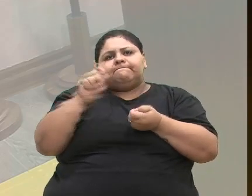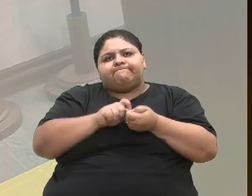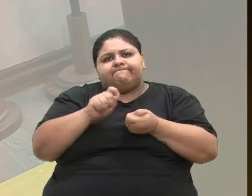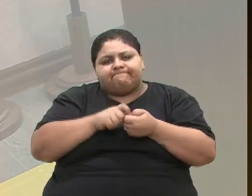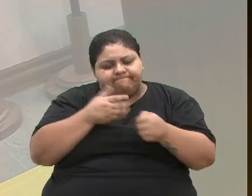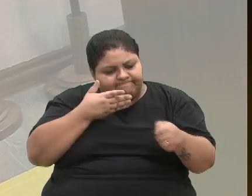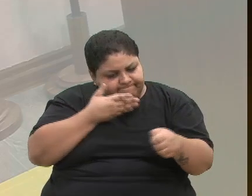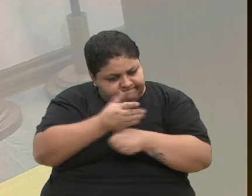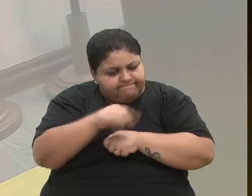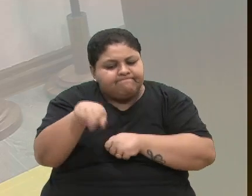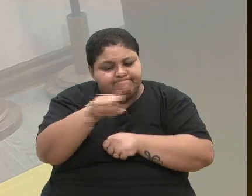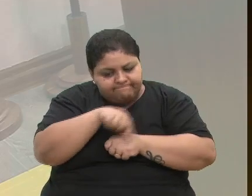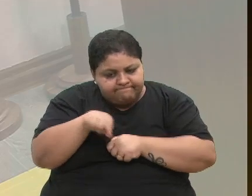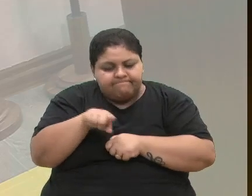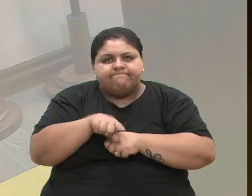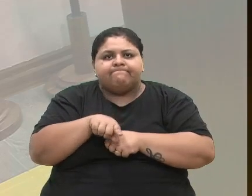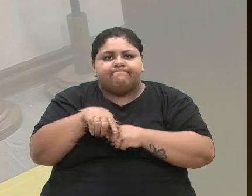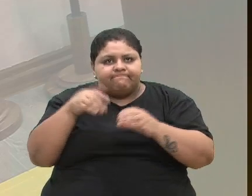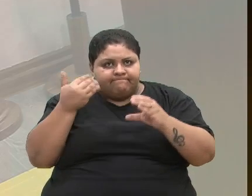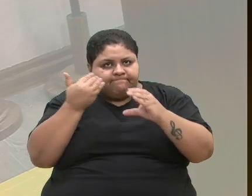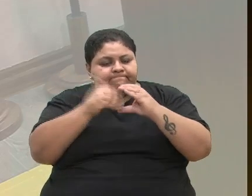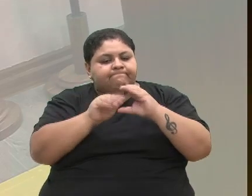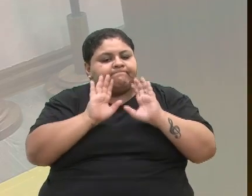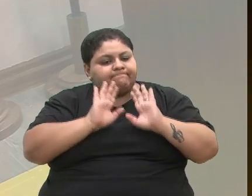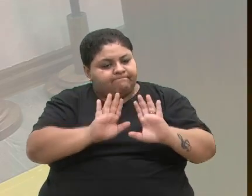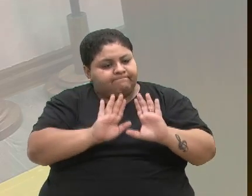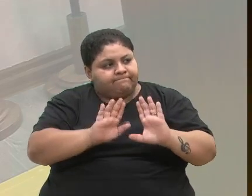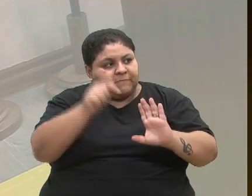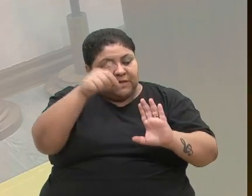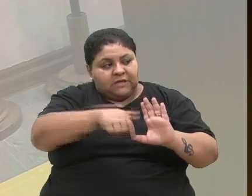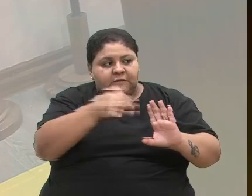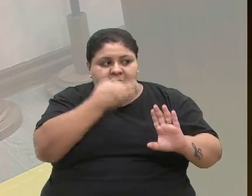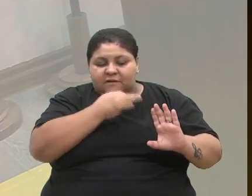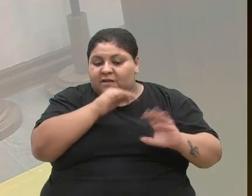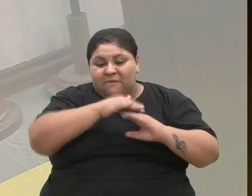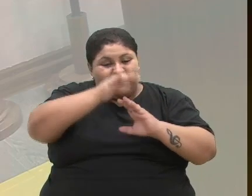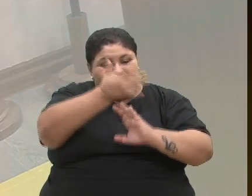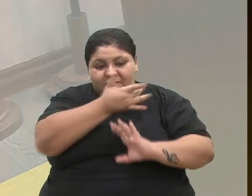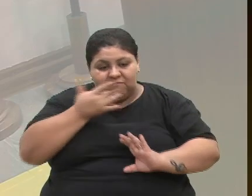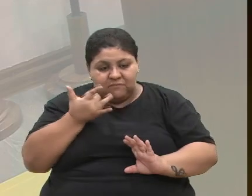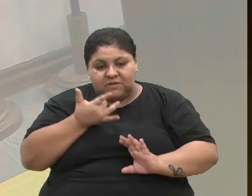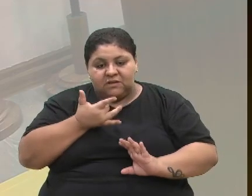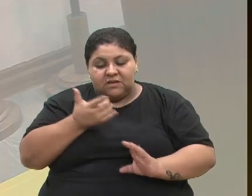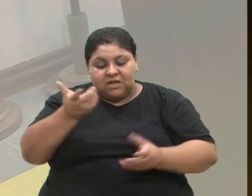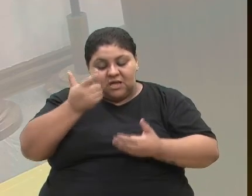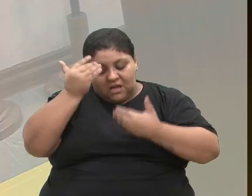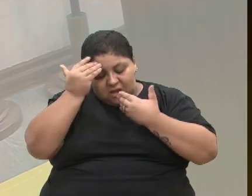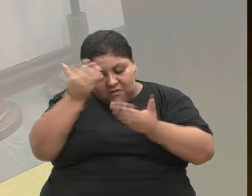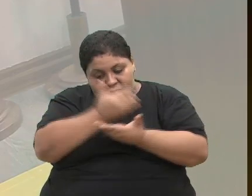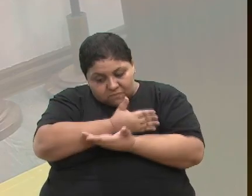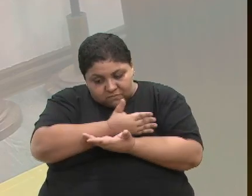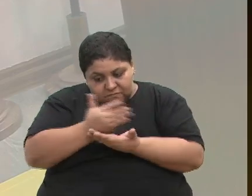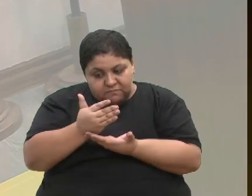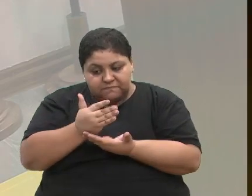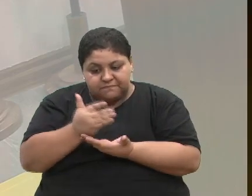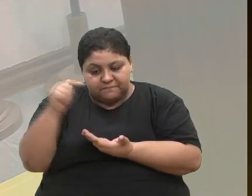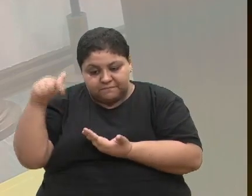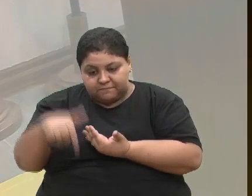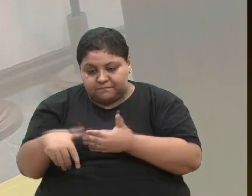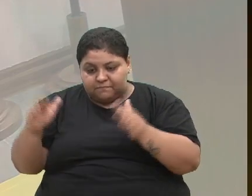obrigada, vereador, fazendo a nossa parte, destinando, permanecendo esse recurso aqui é muito mais fácil. E quero agradecer muito, que comece por aqui, por essa